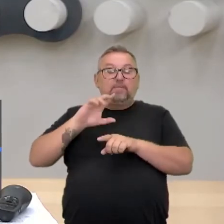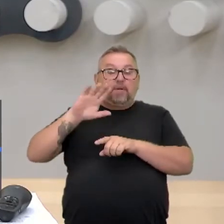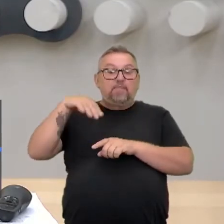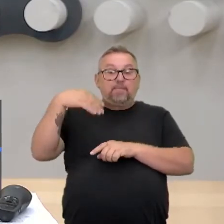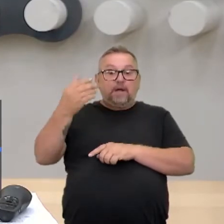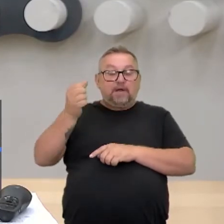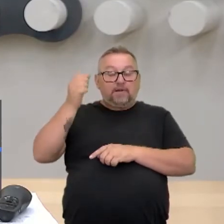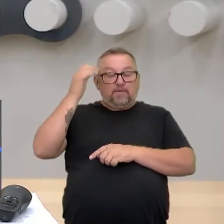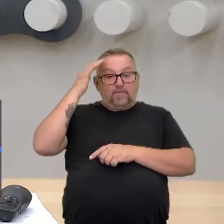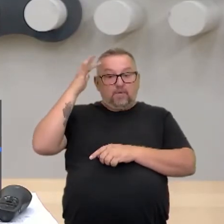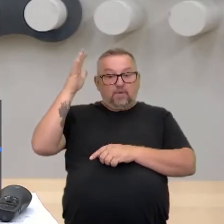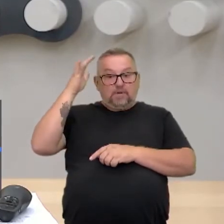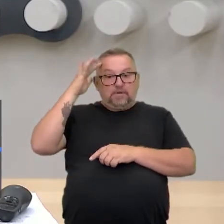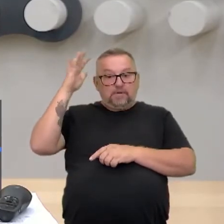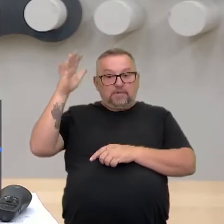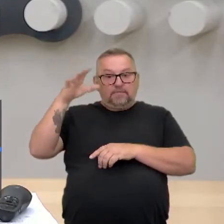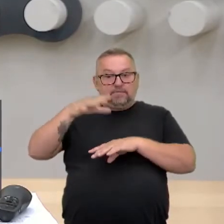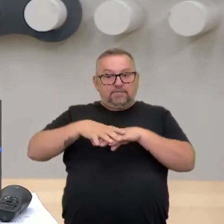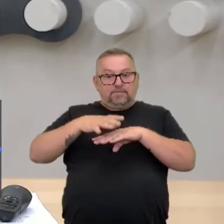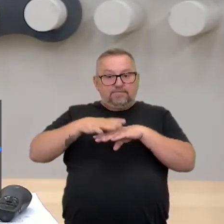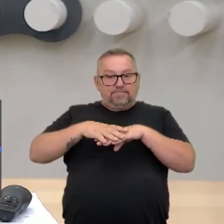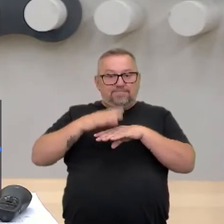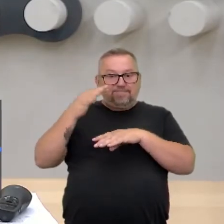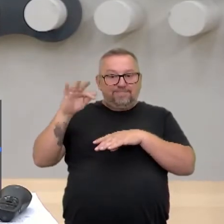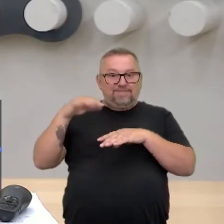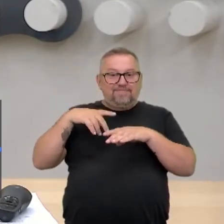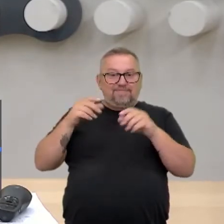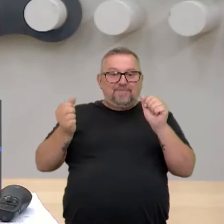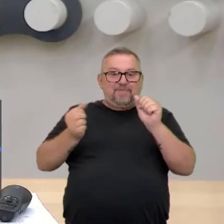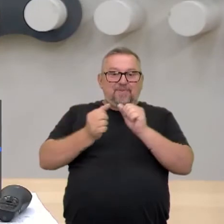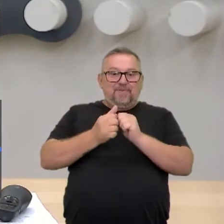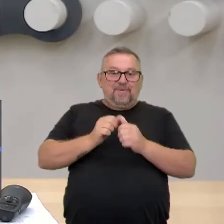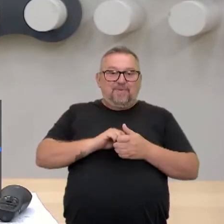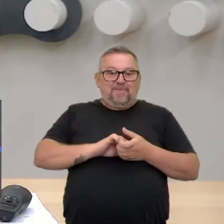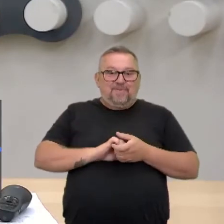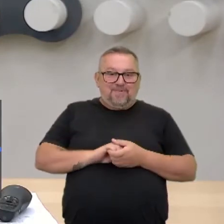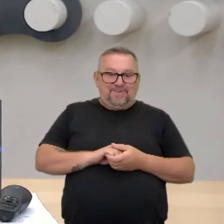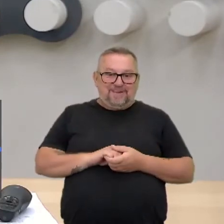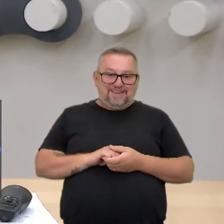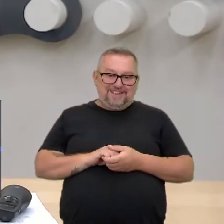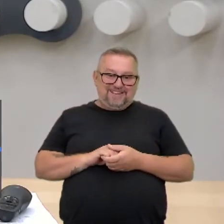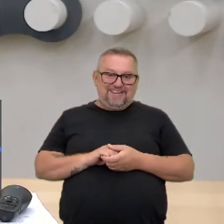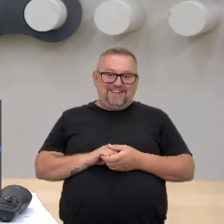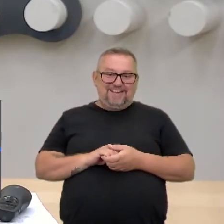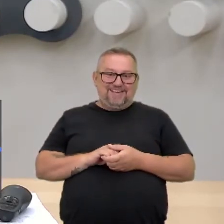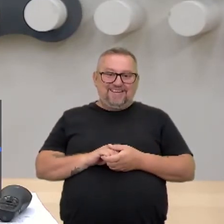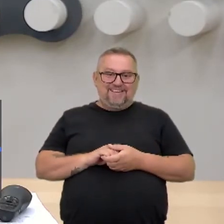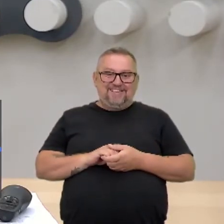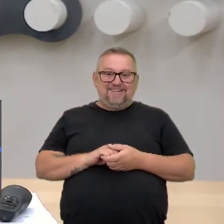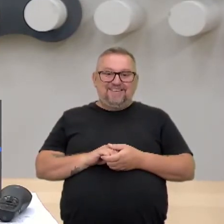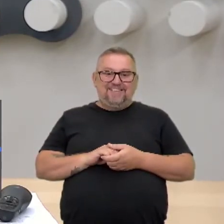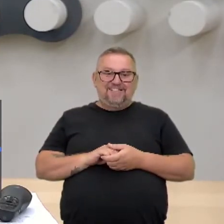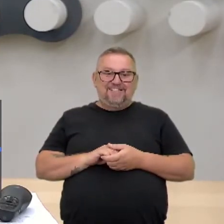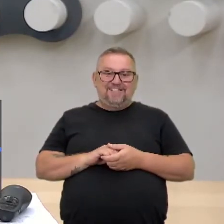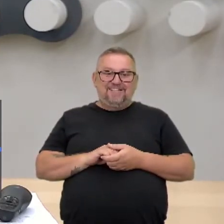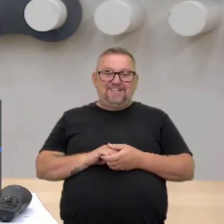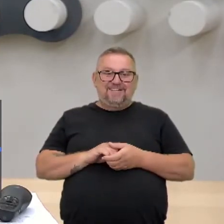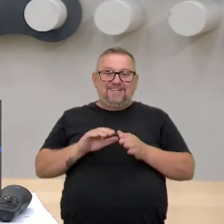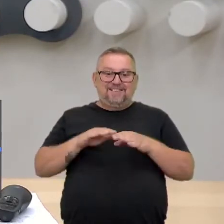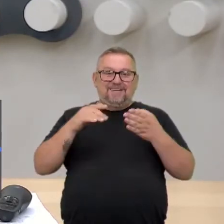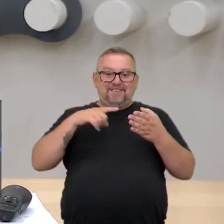filosofia aliás matemática e filosofia andam lado a lado sempre andar um desde o início da filosofia né